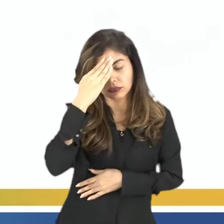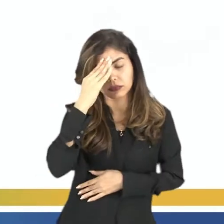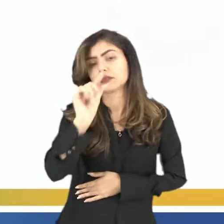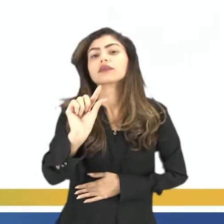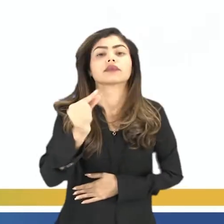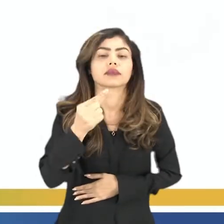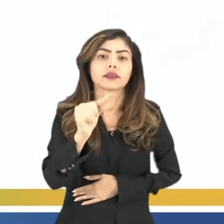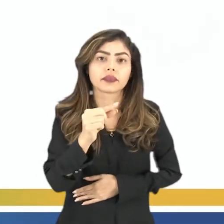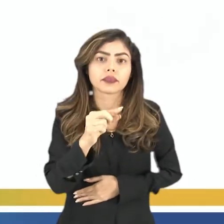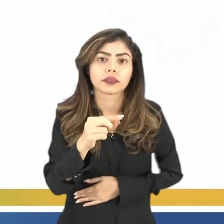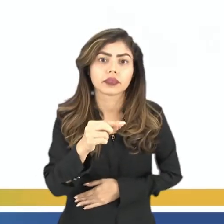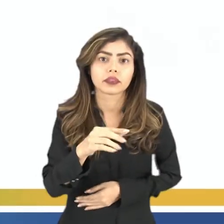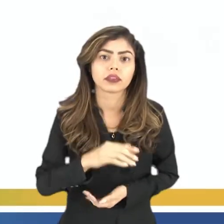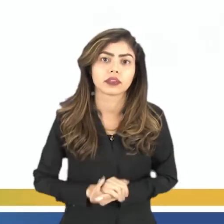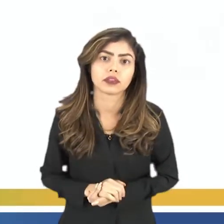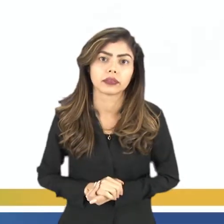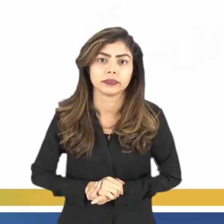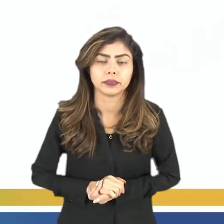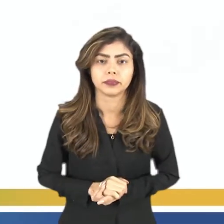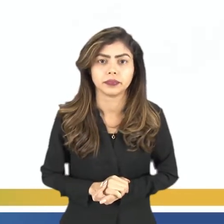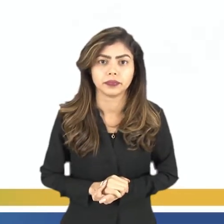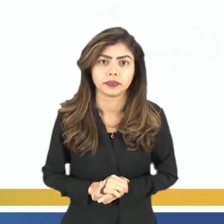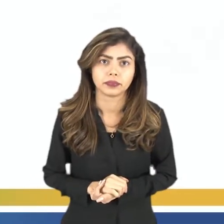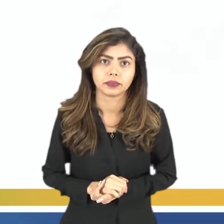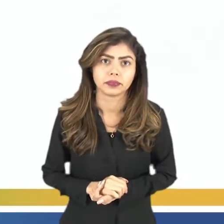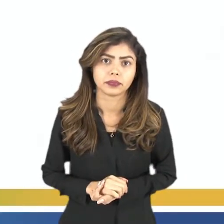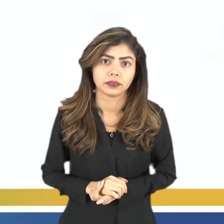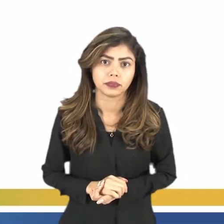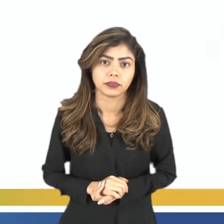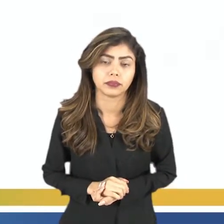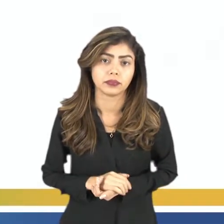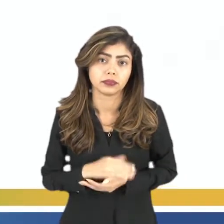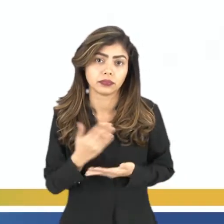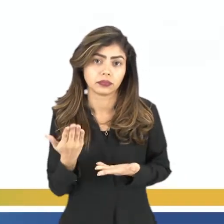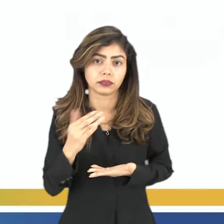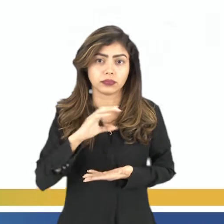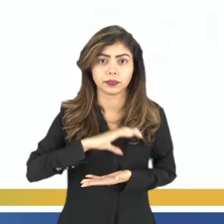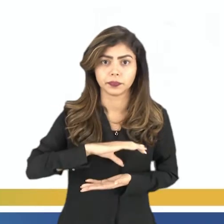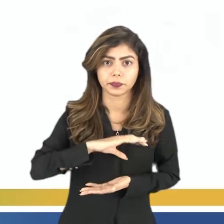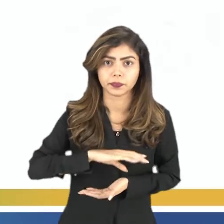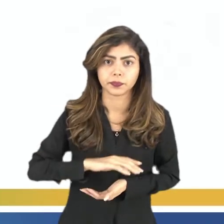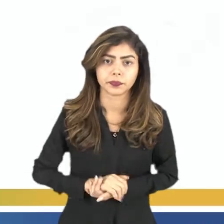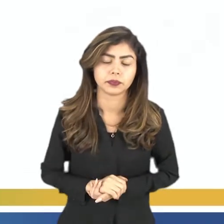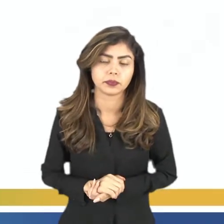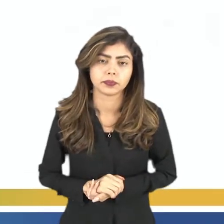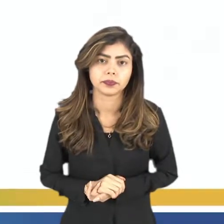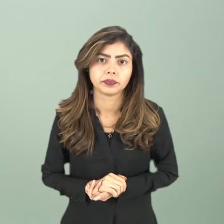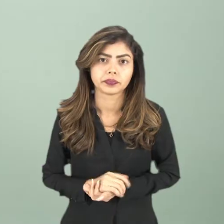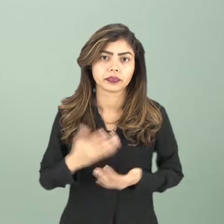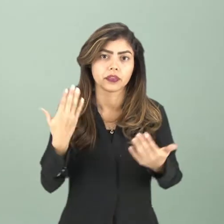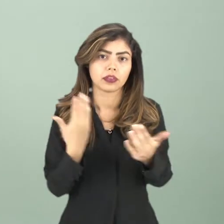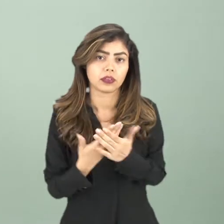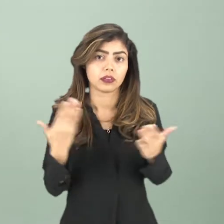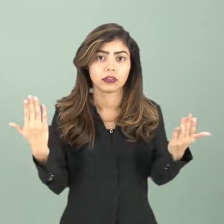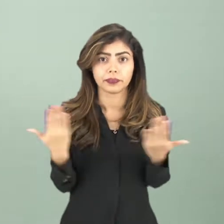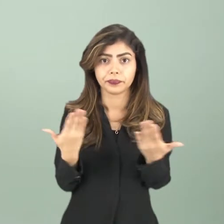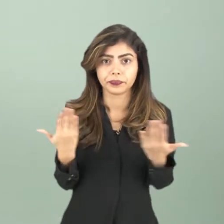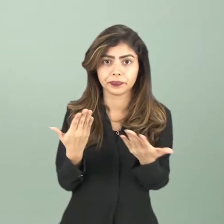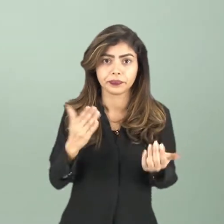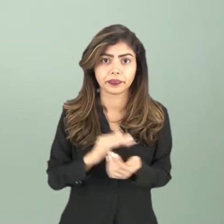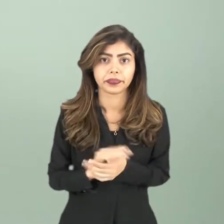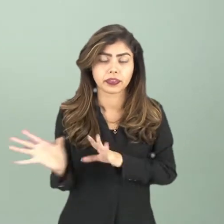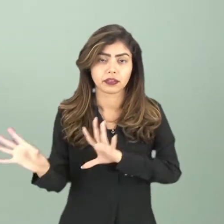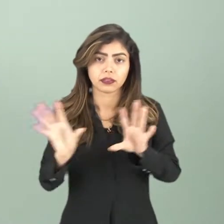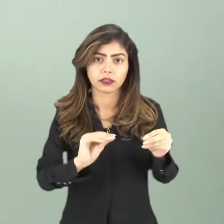pouco mais a respeito disso, ok? Vamos para o português? Então, a nossa aula de hoje